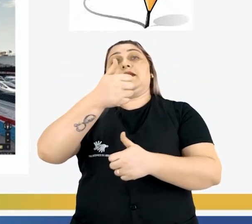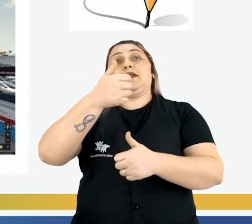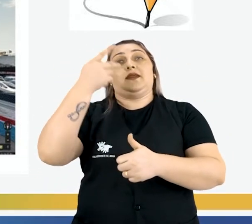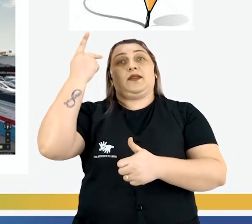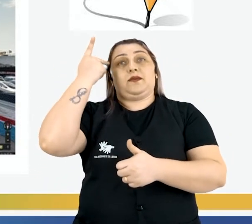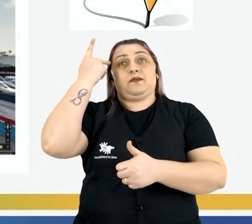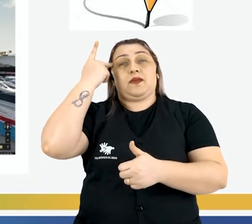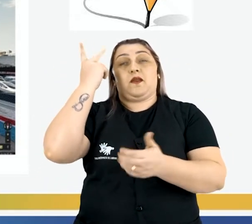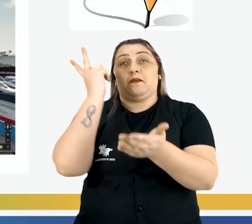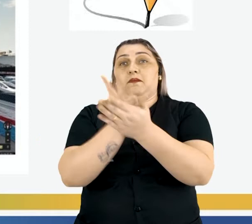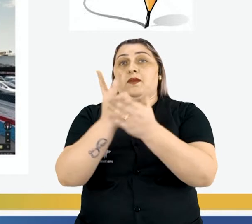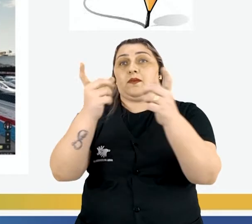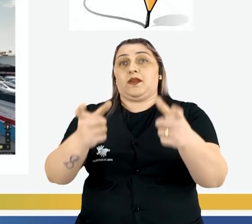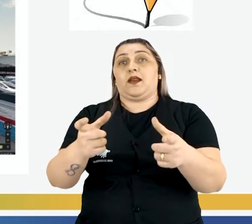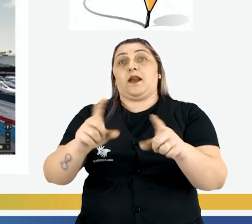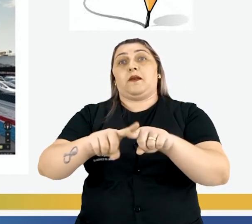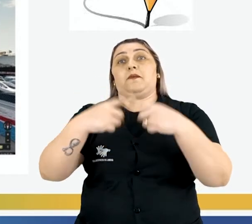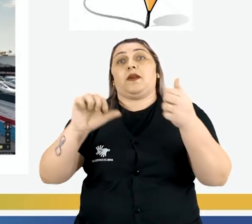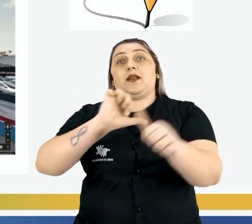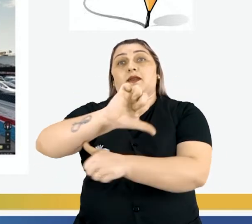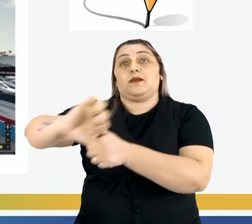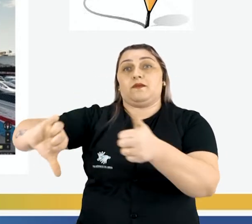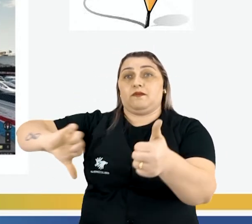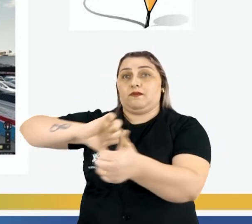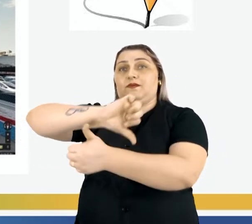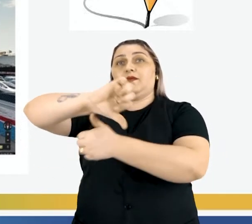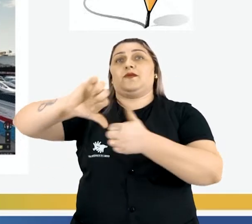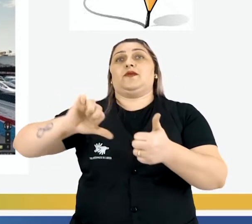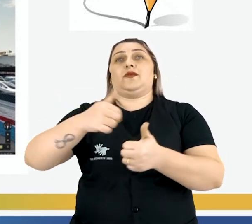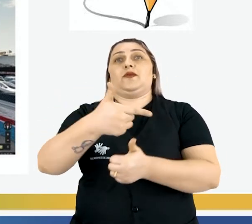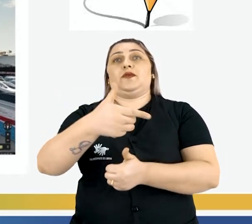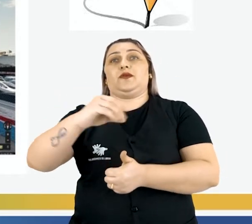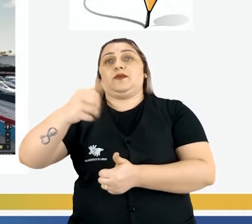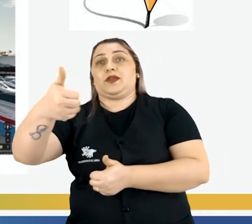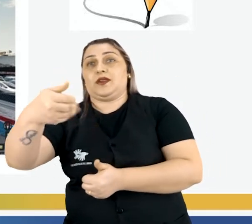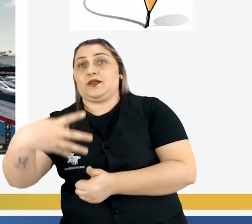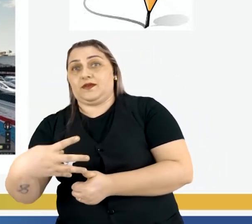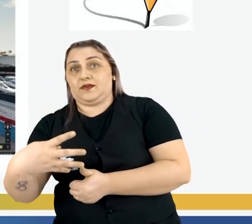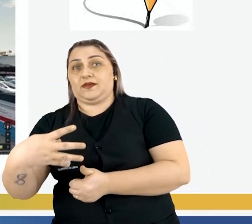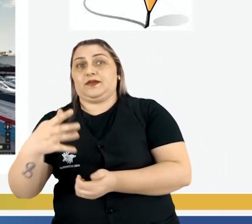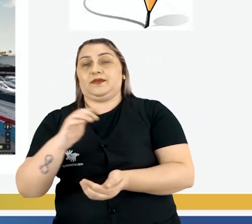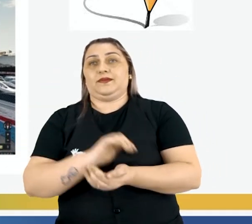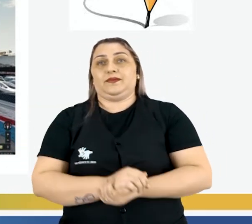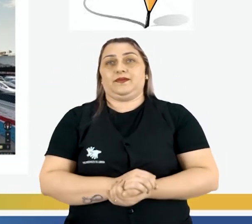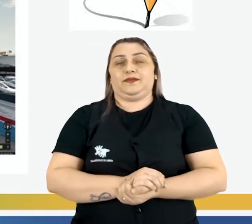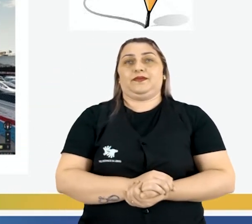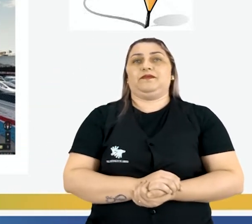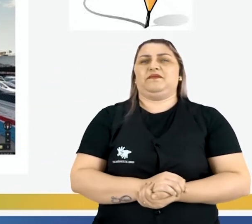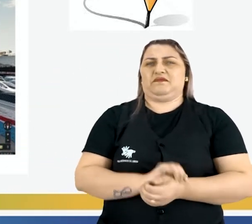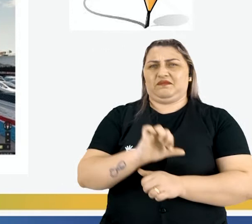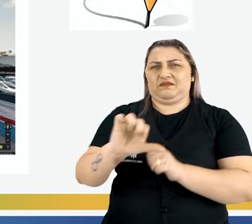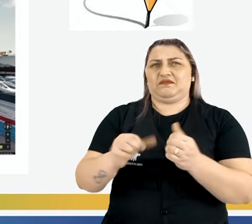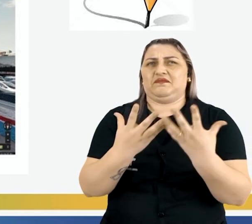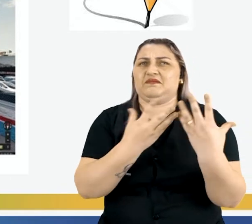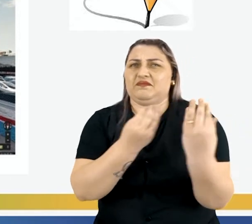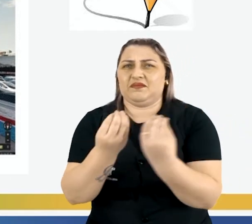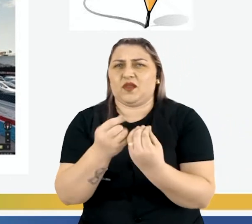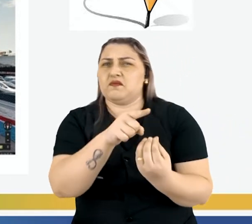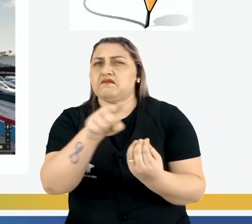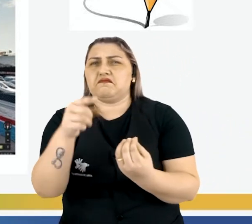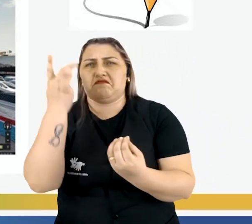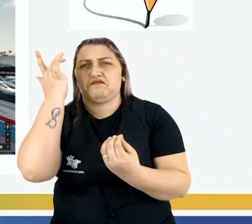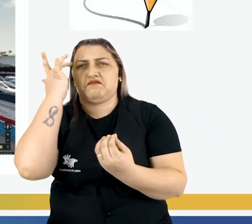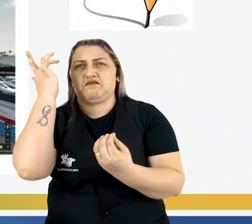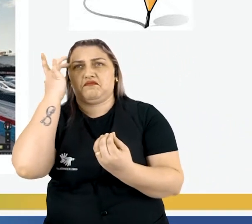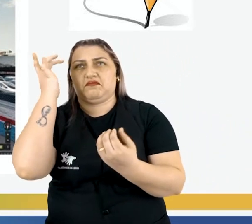de São Paulo, só que foi no ano de 2014. Olha só. Será que mudou muita coisa? O que é que vocês